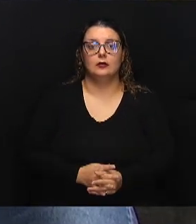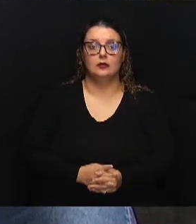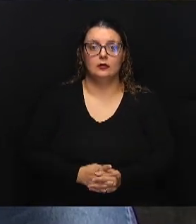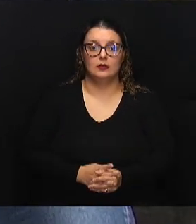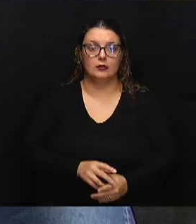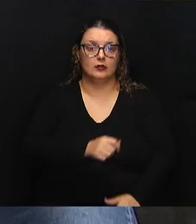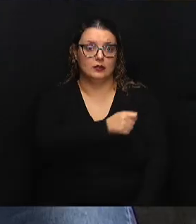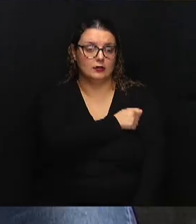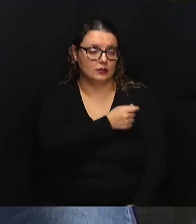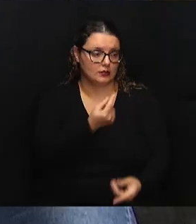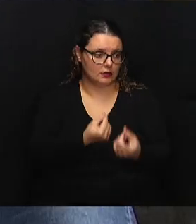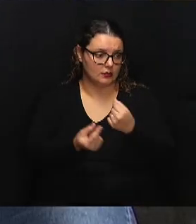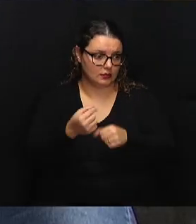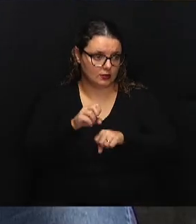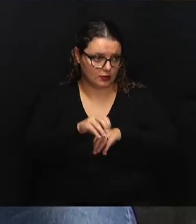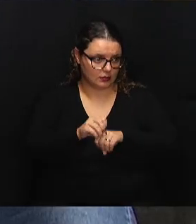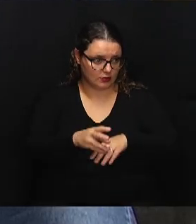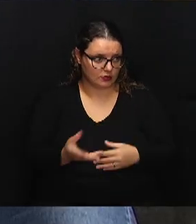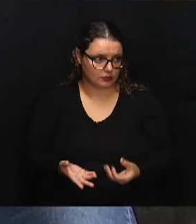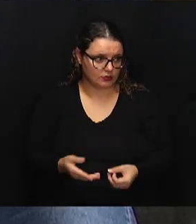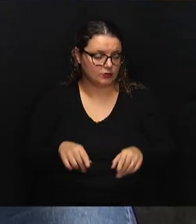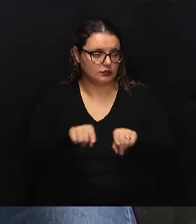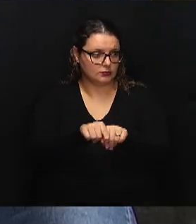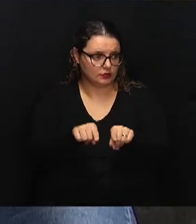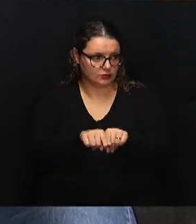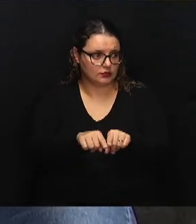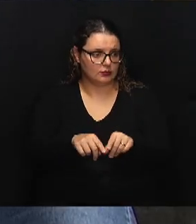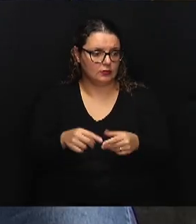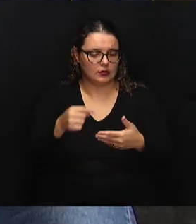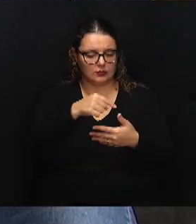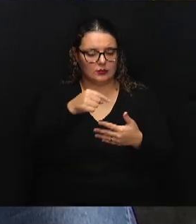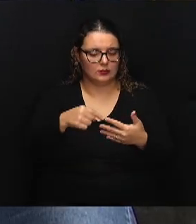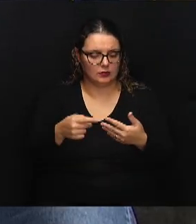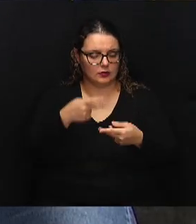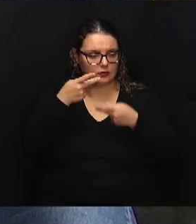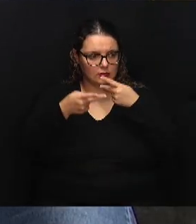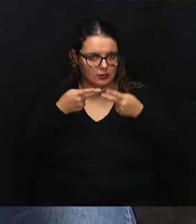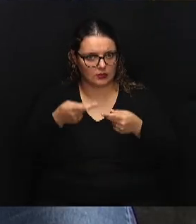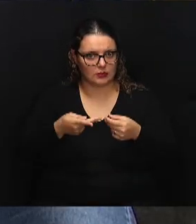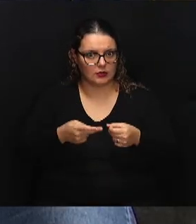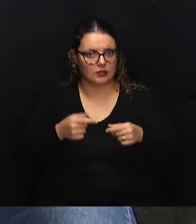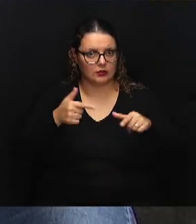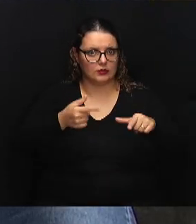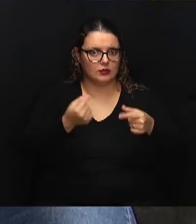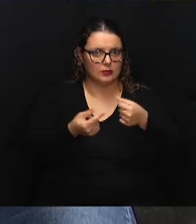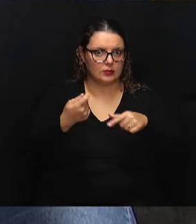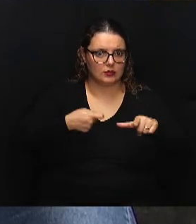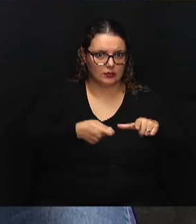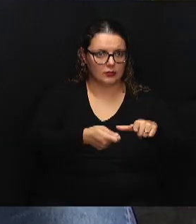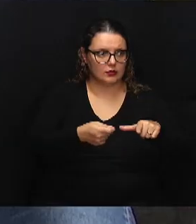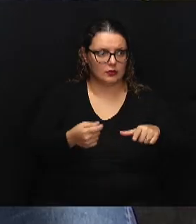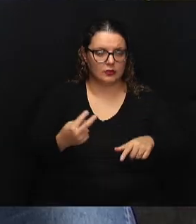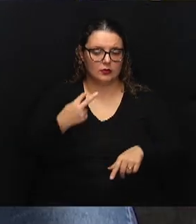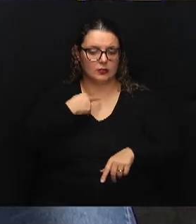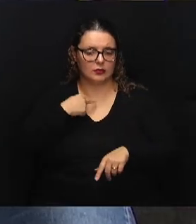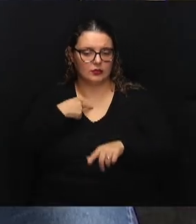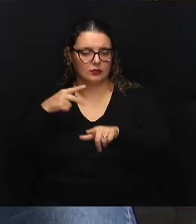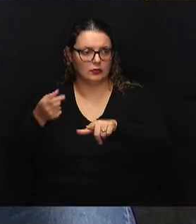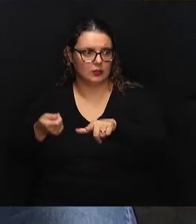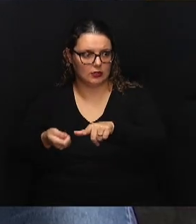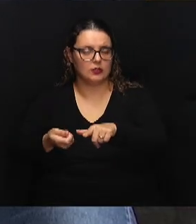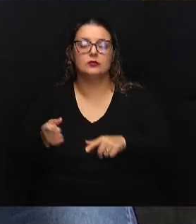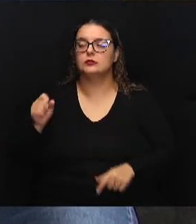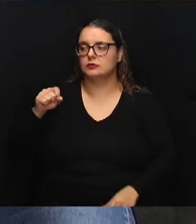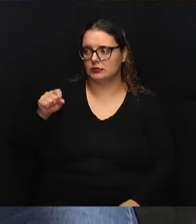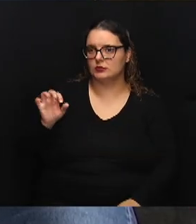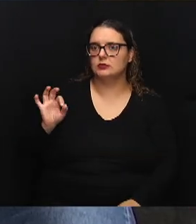de educação financeira também vocês abordam essa questão de onde aplicar, onde não aplicar? Com certeza, falando